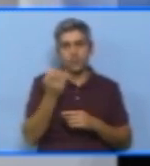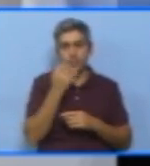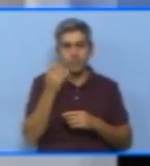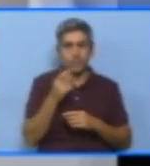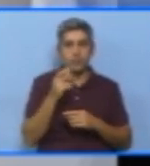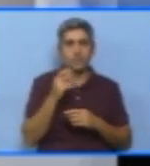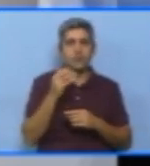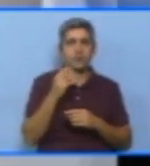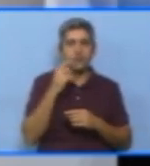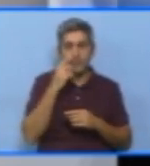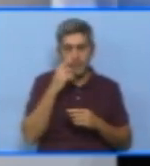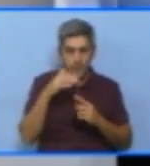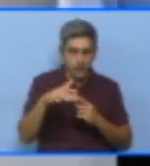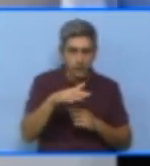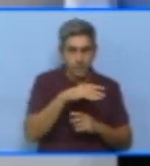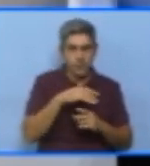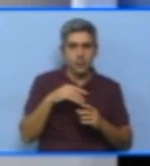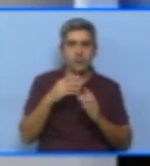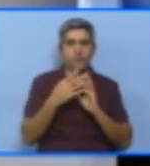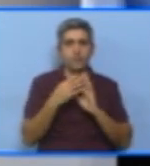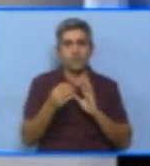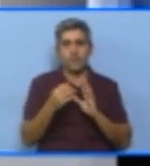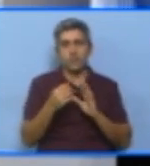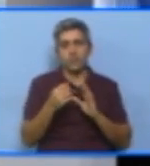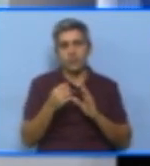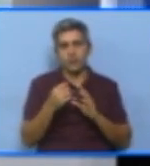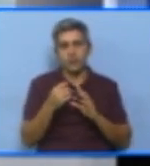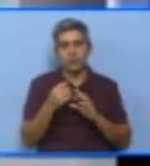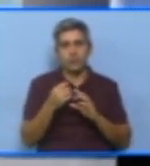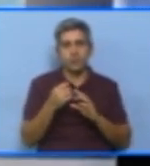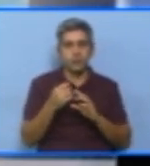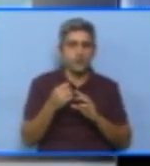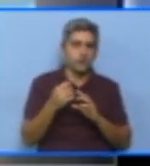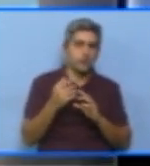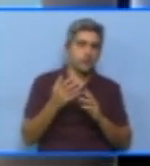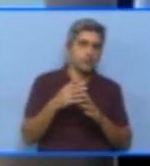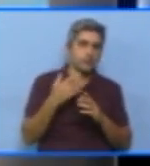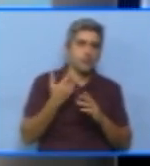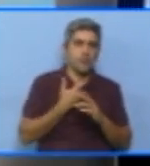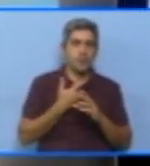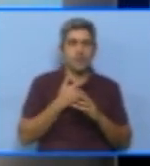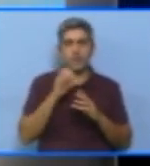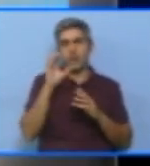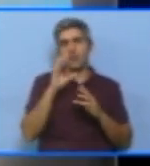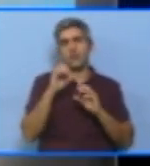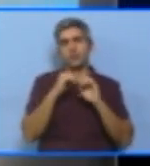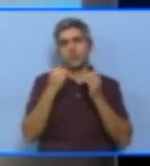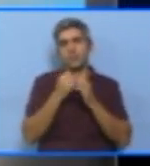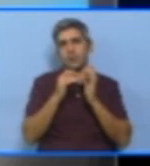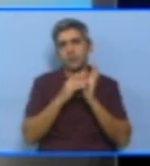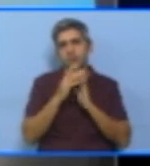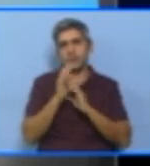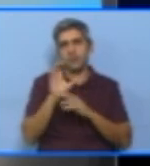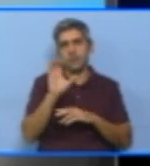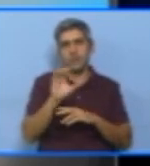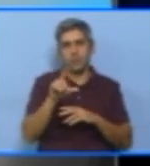que gravita à volta dos parâmetros de uma certa identidade social cristã,